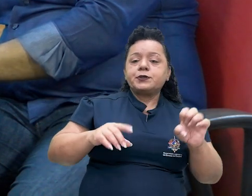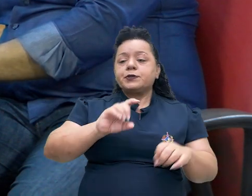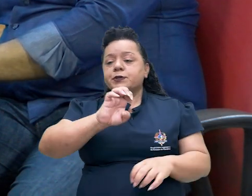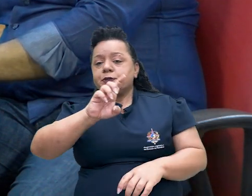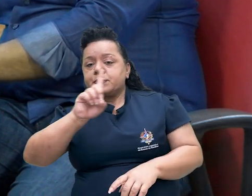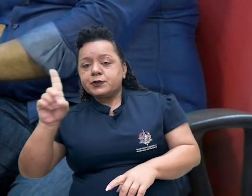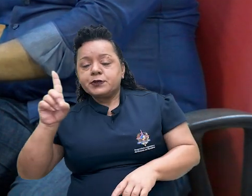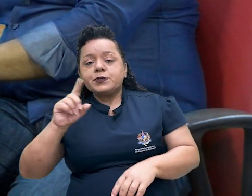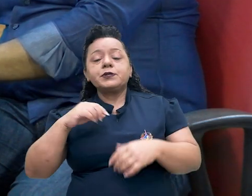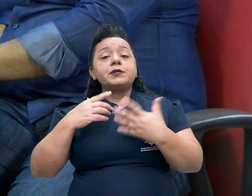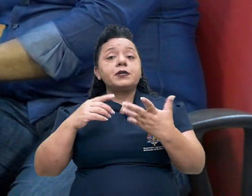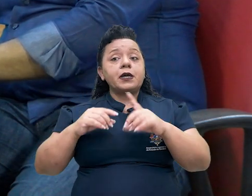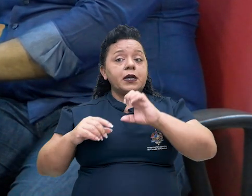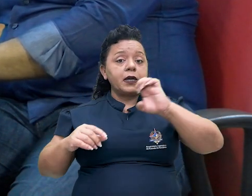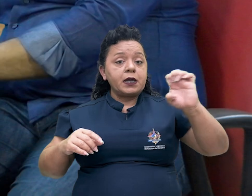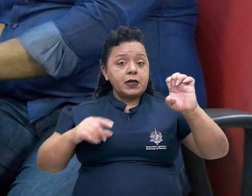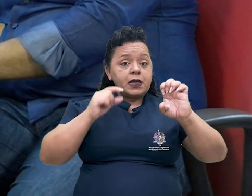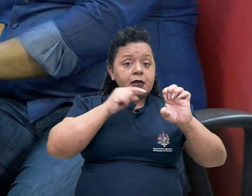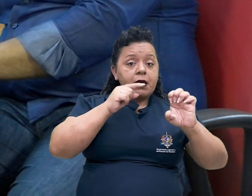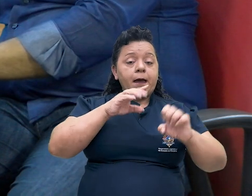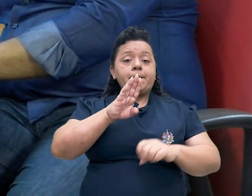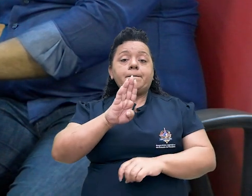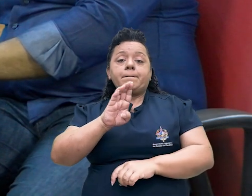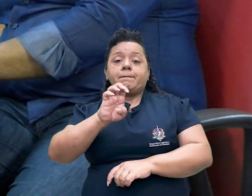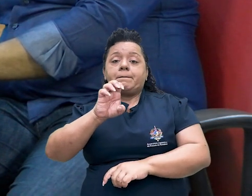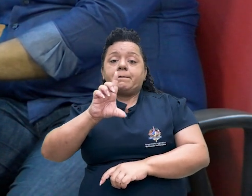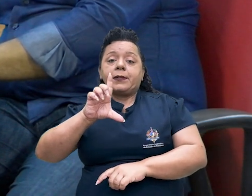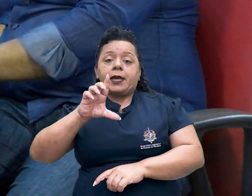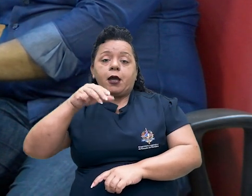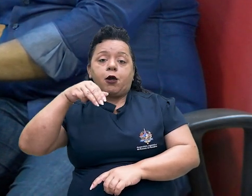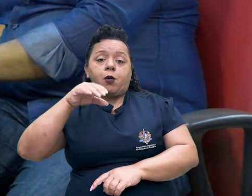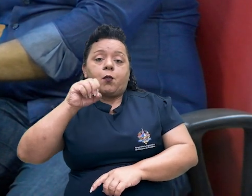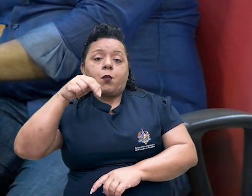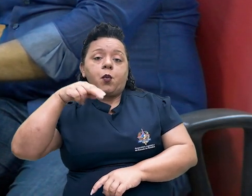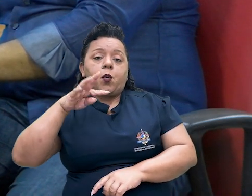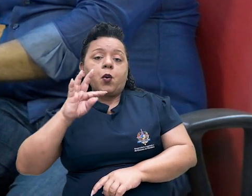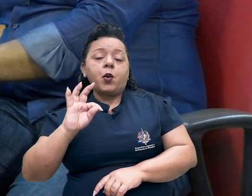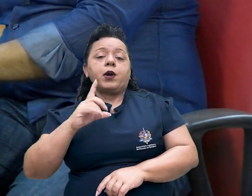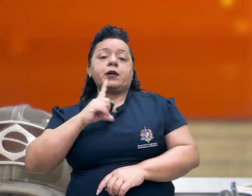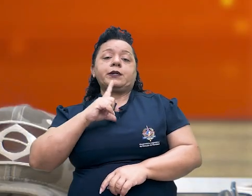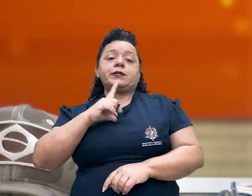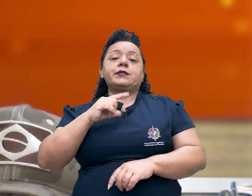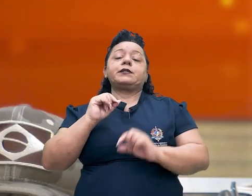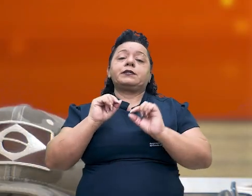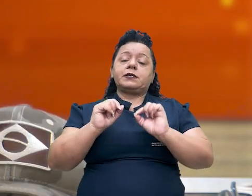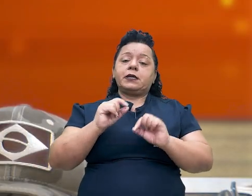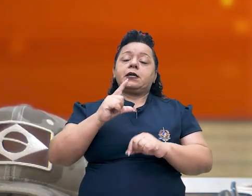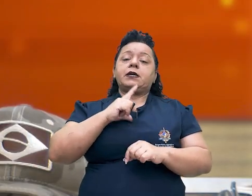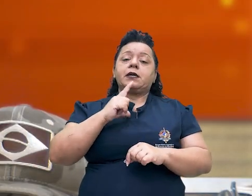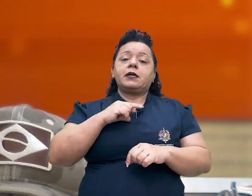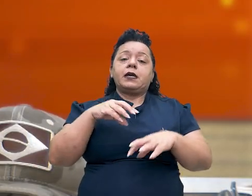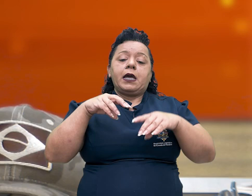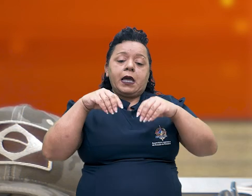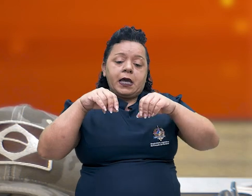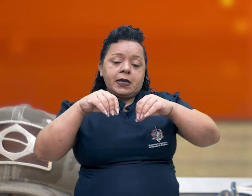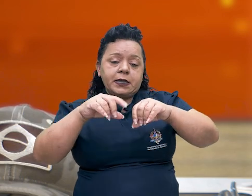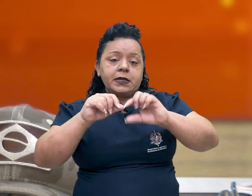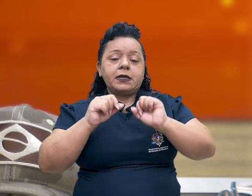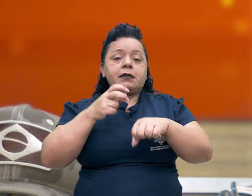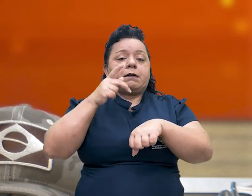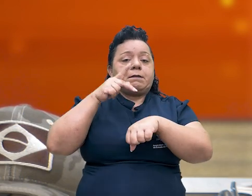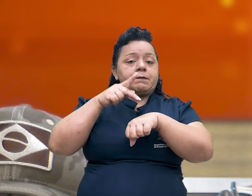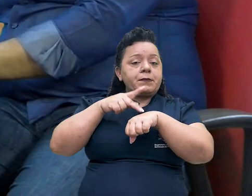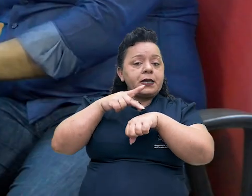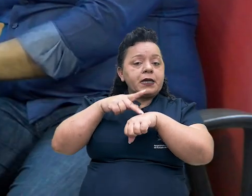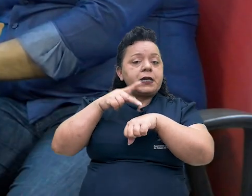na mais direita aqui quem é da Ali da comunidade de belmon é onde fica a maioria dos bancos de de areia e pedrs então eles vão vir pela má